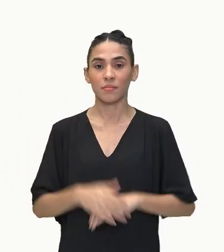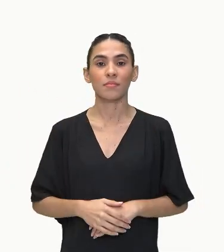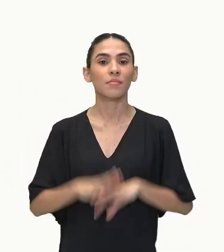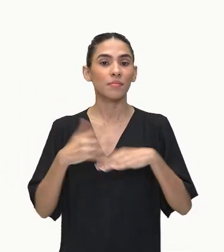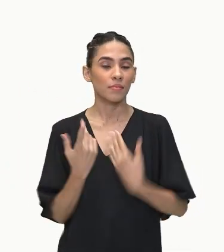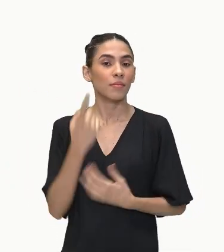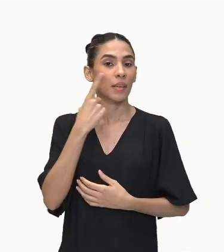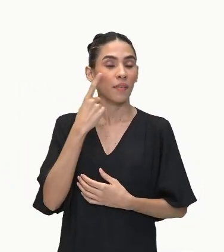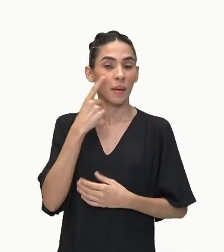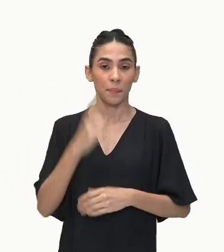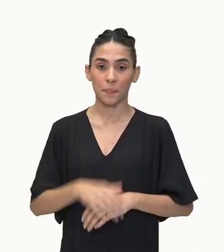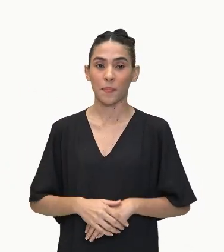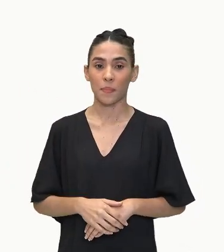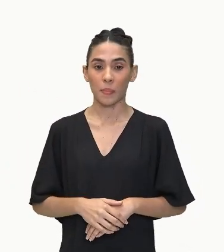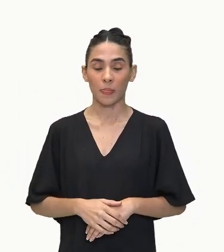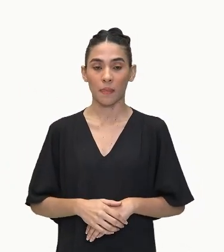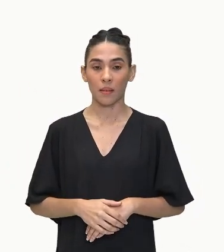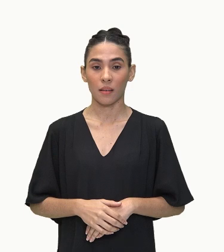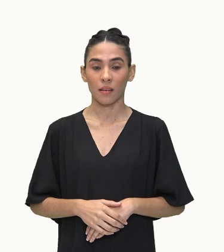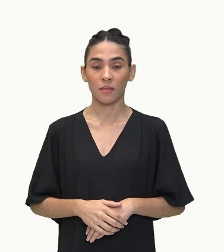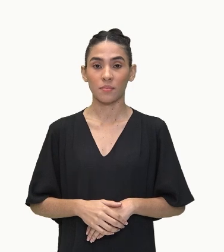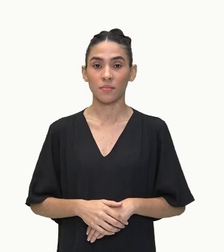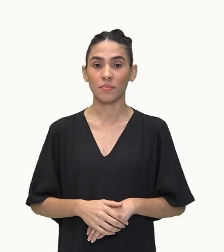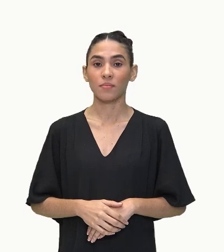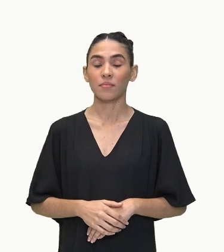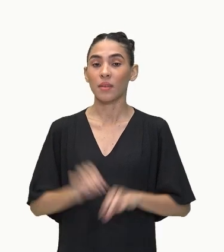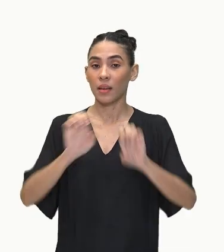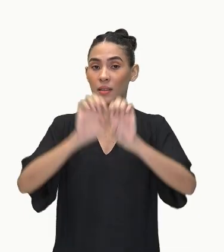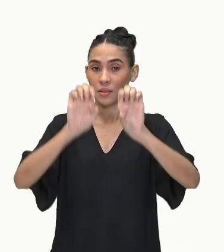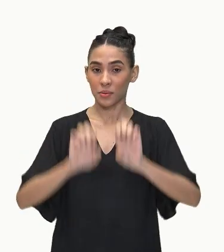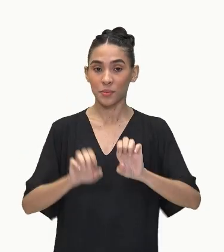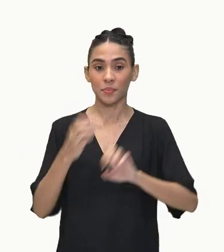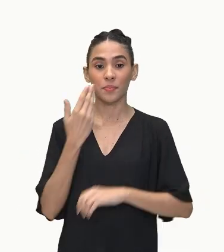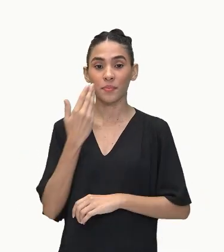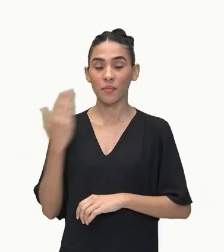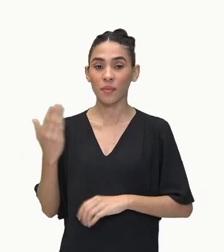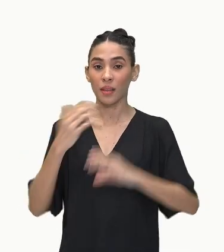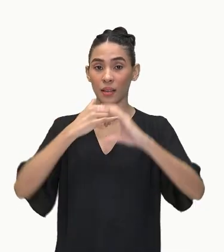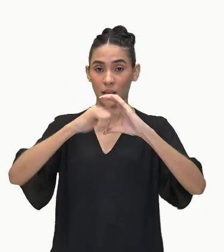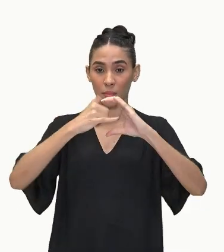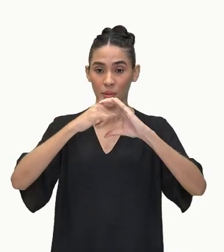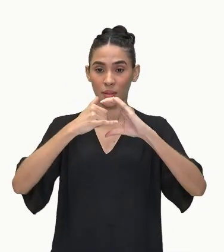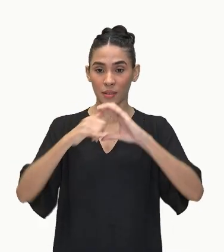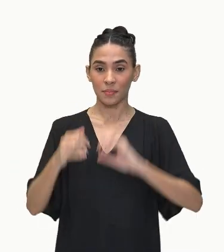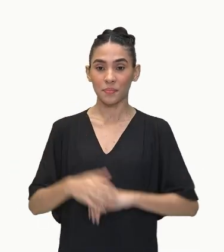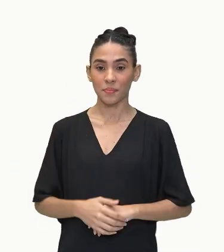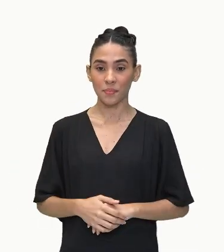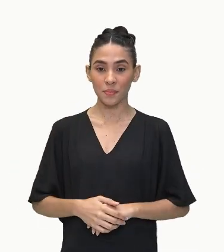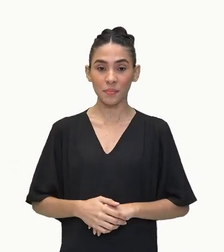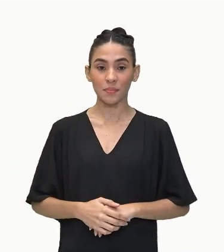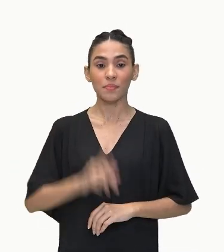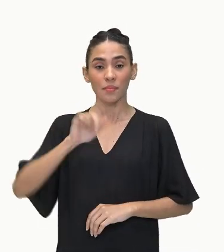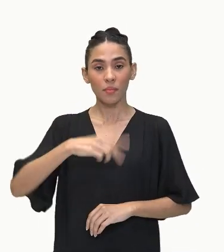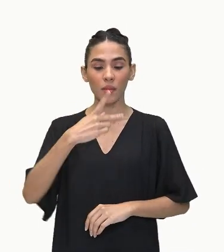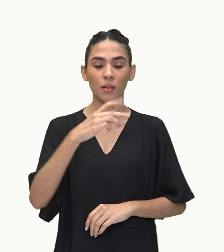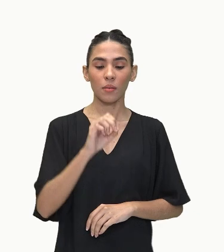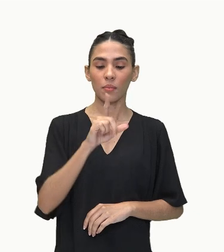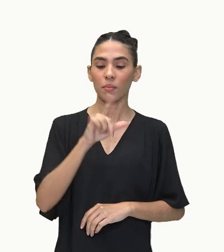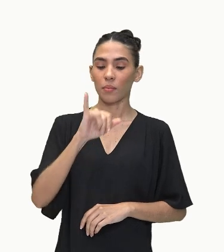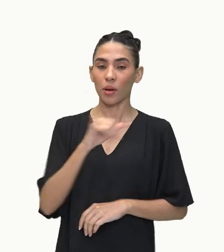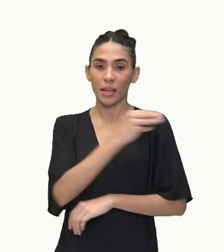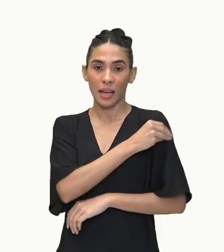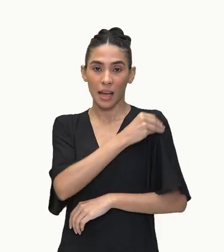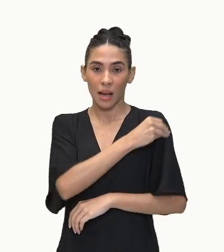vamos ver aqui as estruturas, dos carboidratos. Esse daqui é um